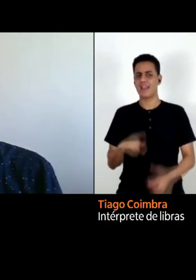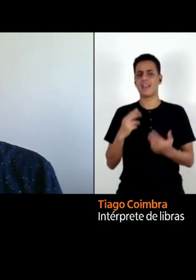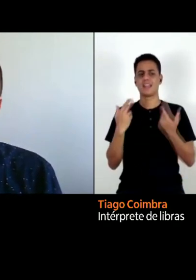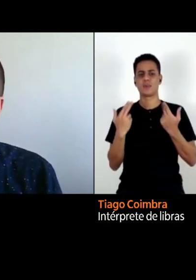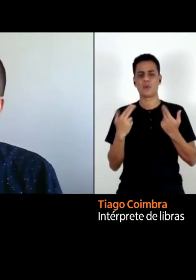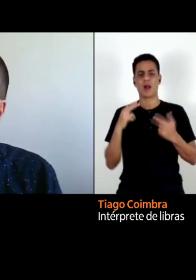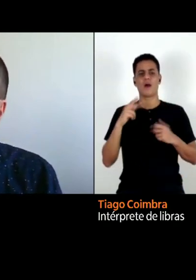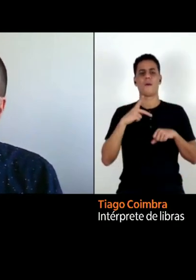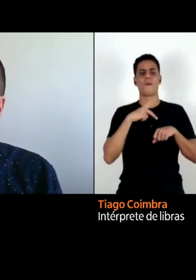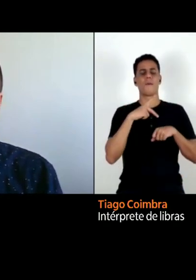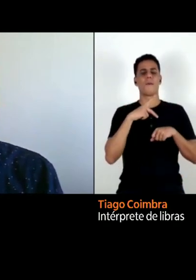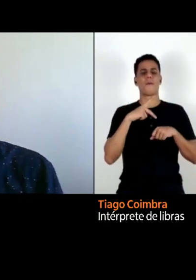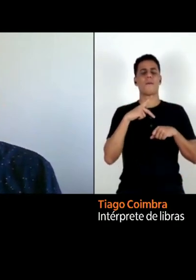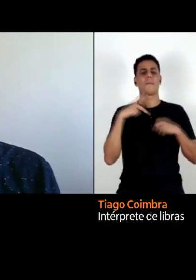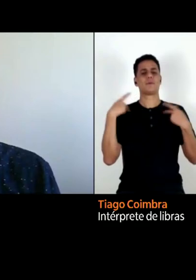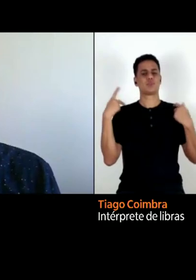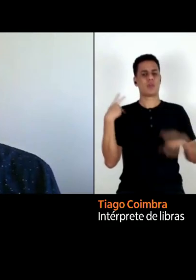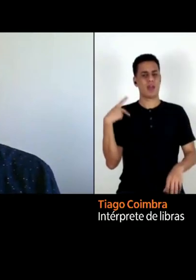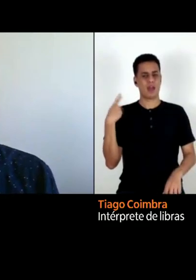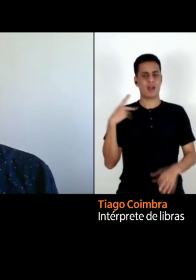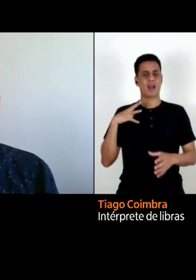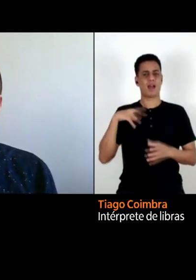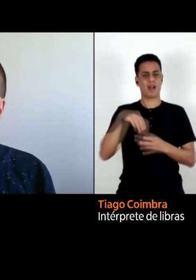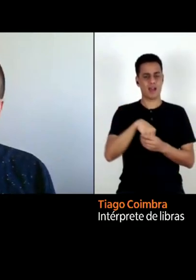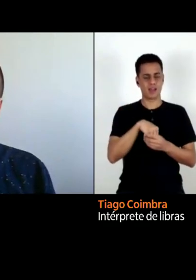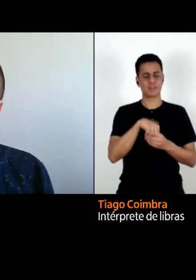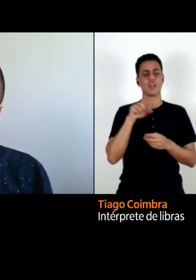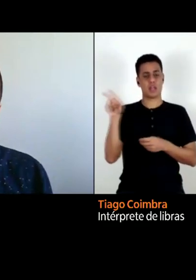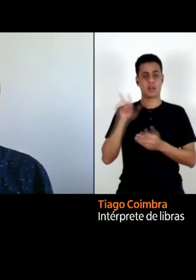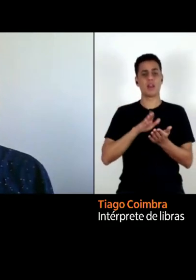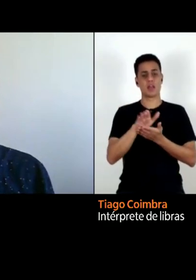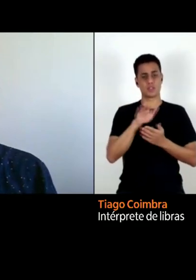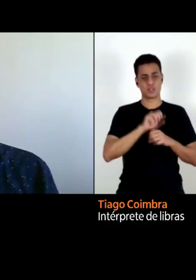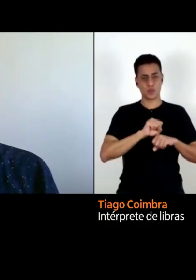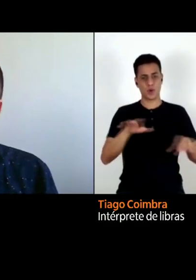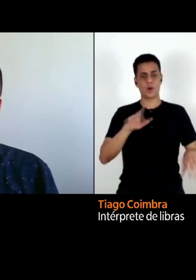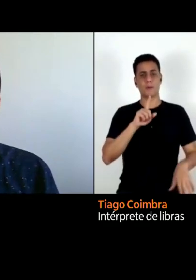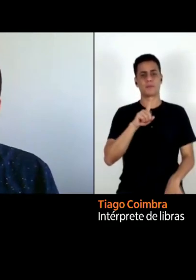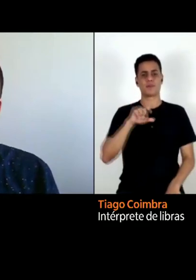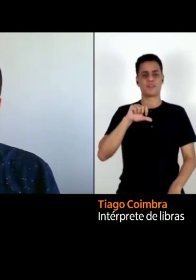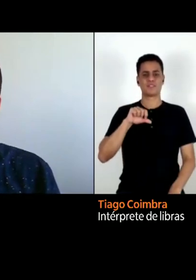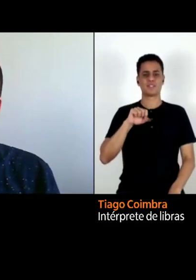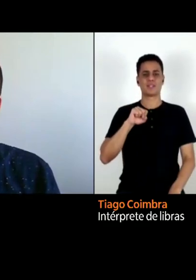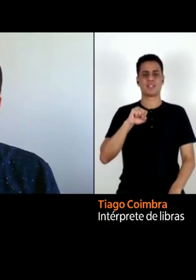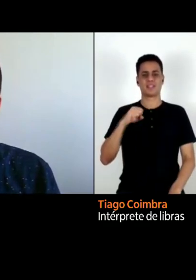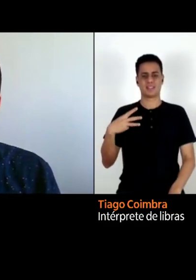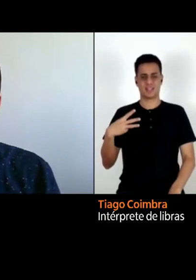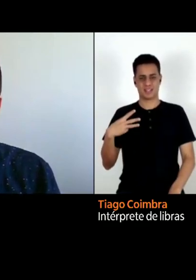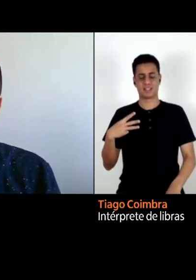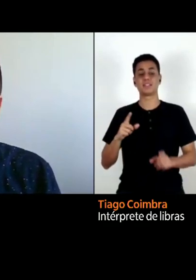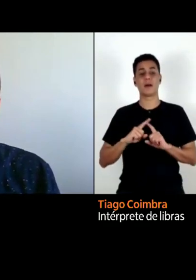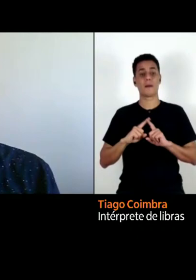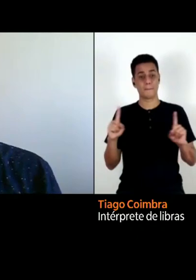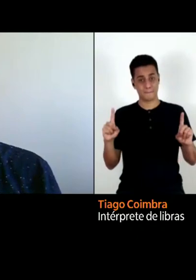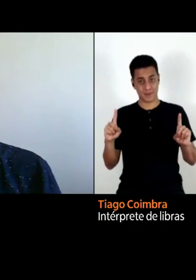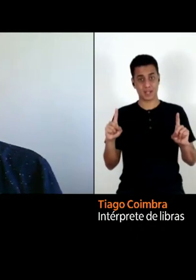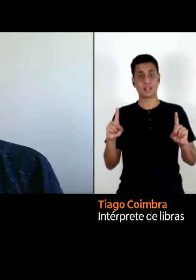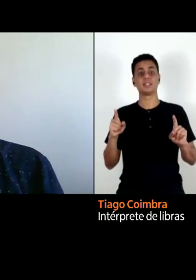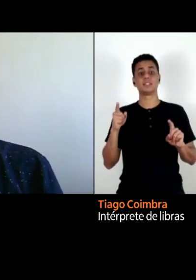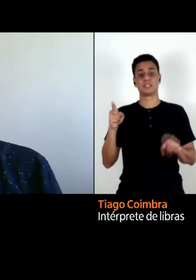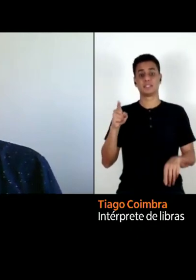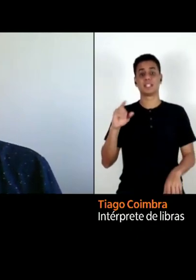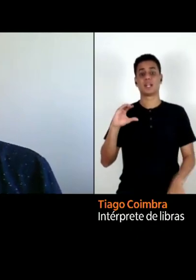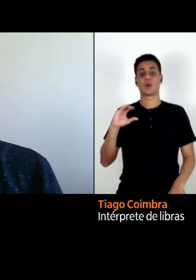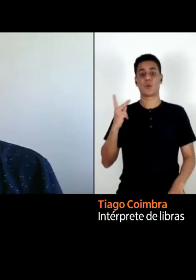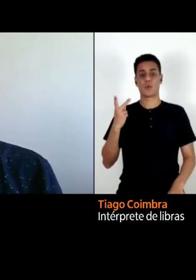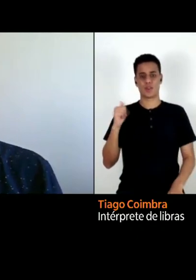Andrade lançou em 1933. Mas Cunha Salles foi personagem de Machado de Assis.